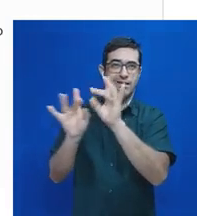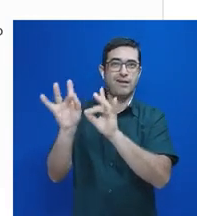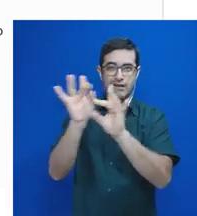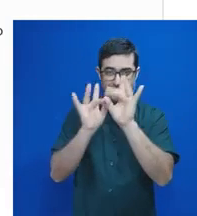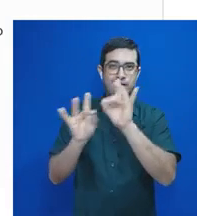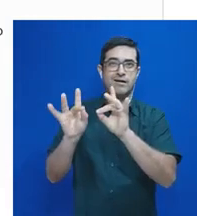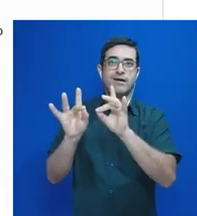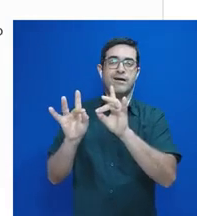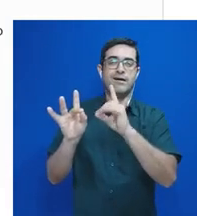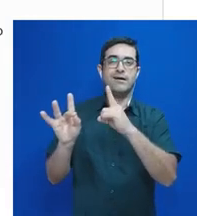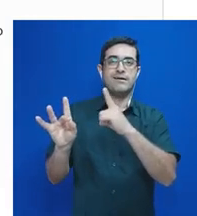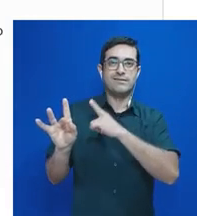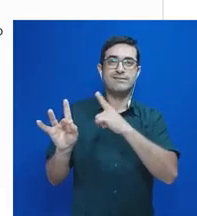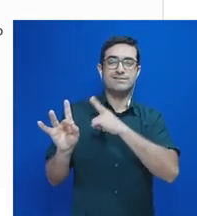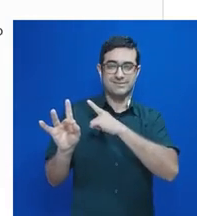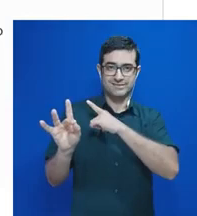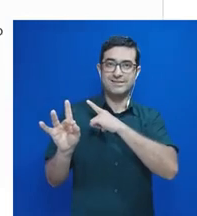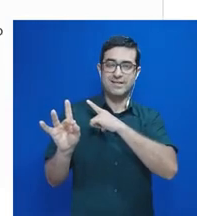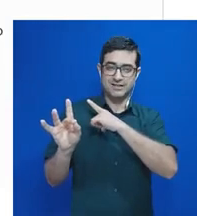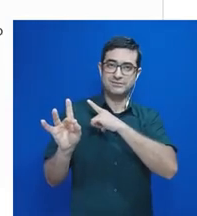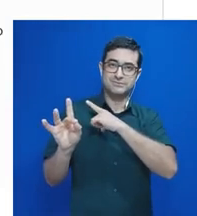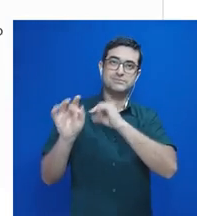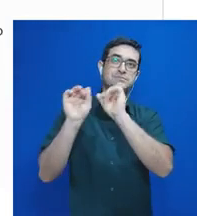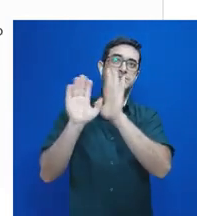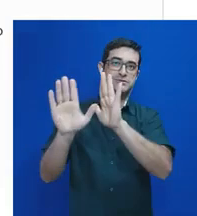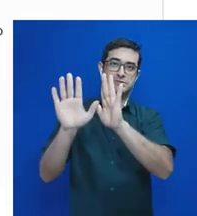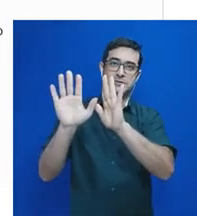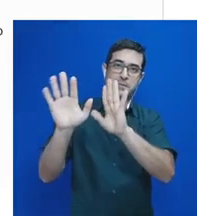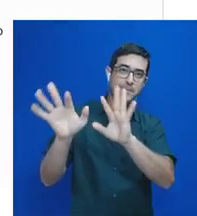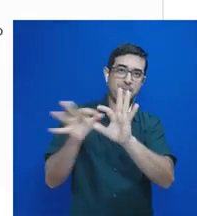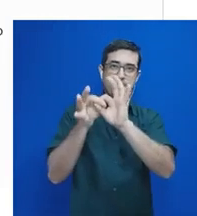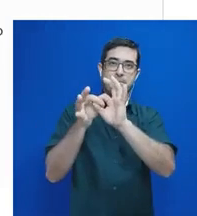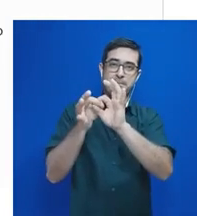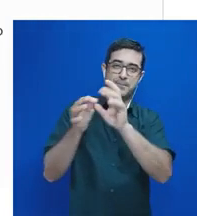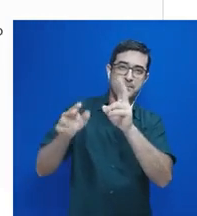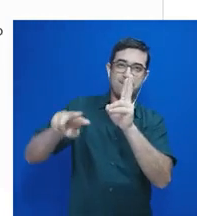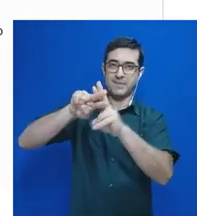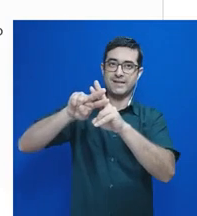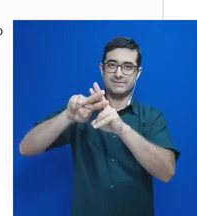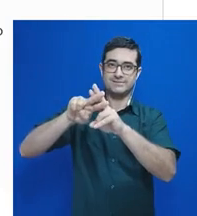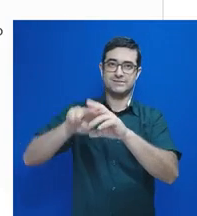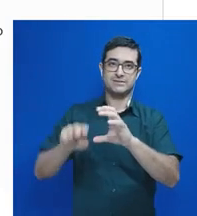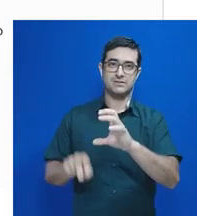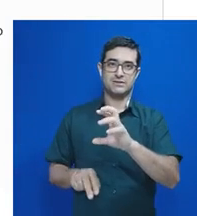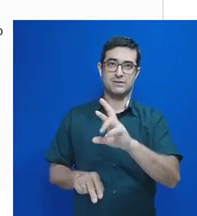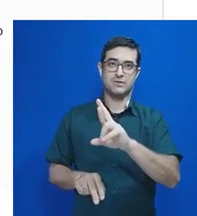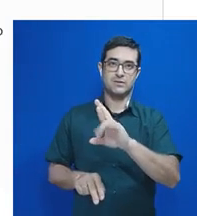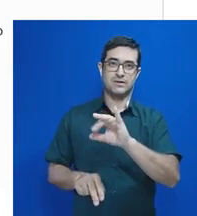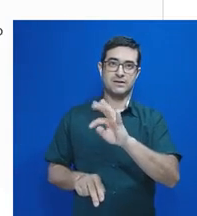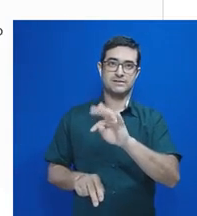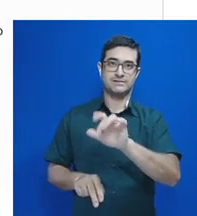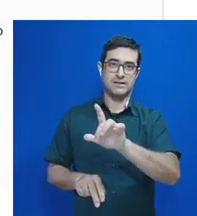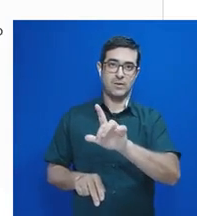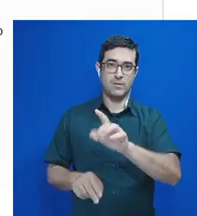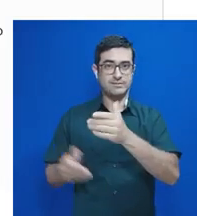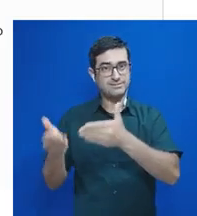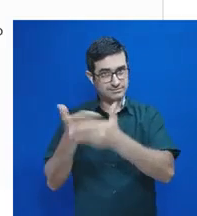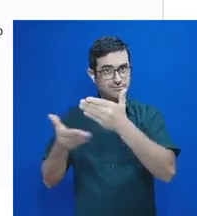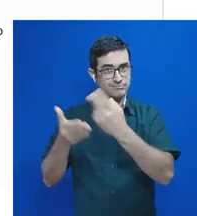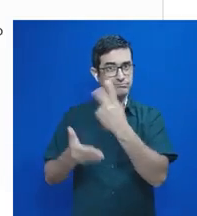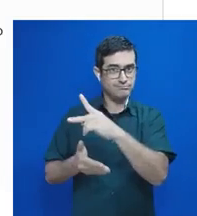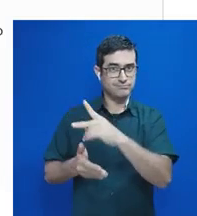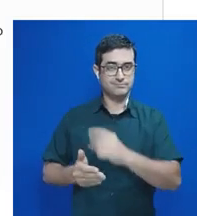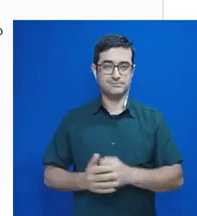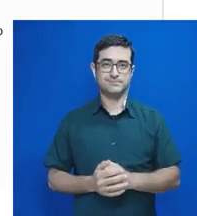mesmo após evaporar as moléculas, algumas moléculas permanecem presas no cristal devido a essa interação. Também